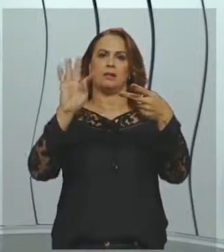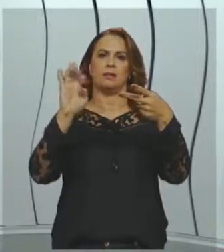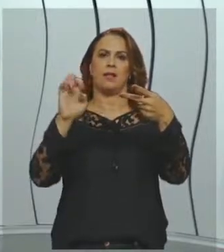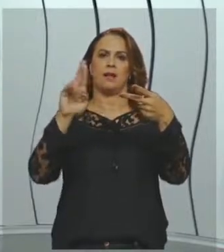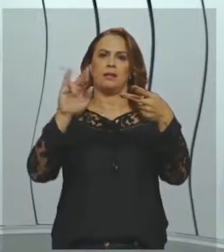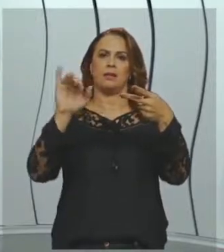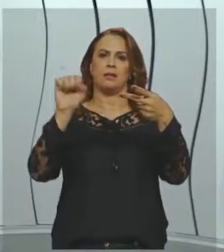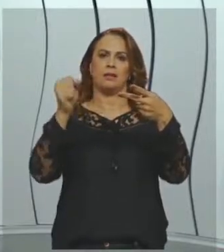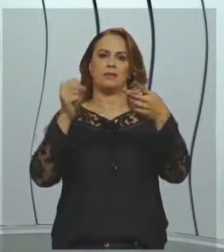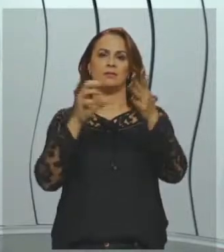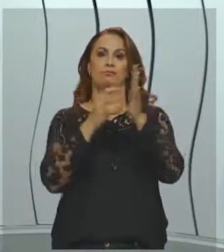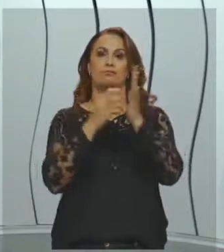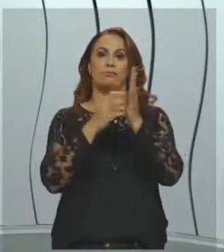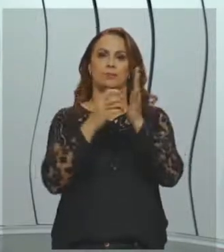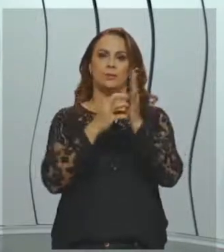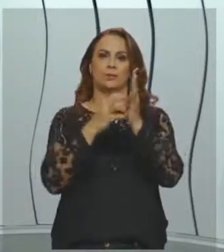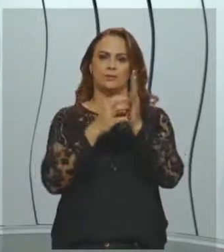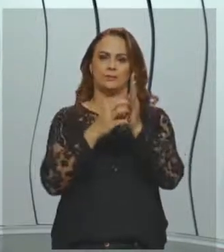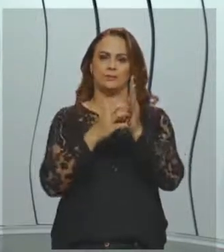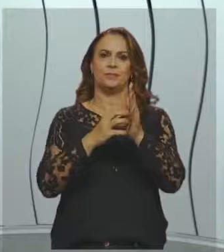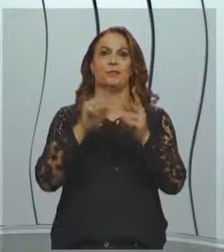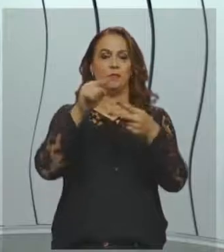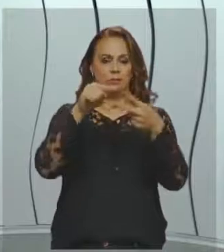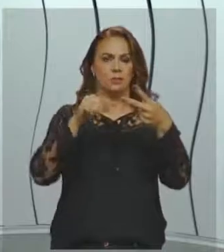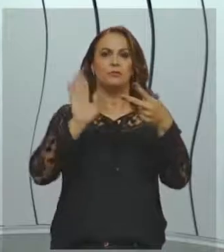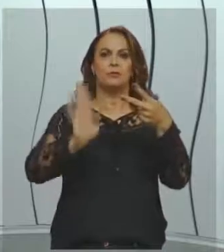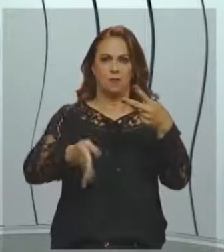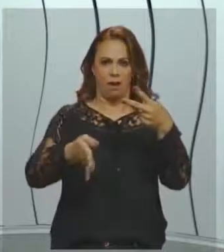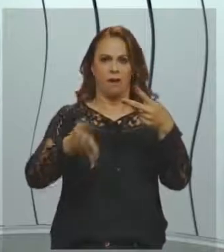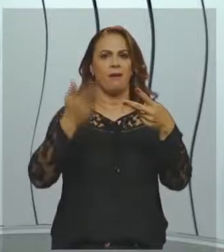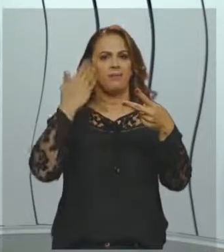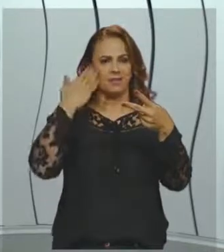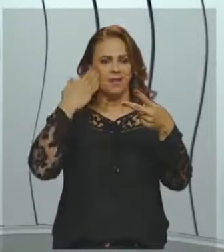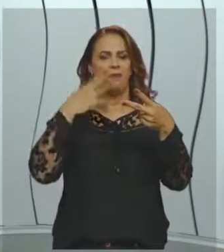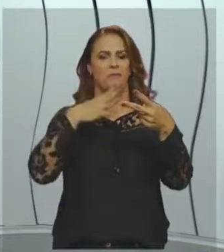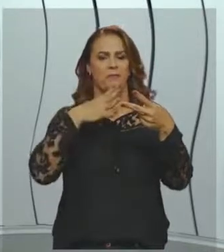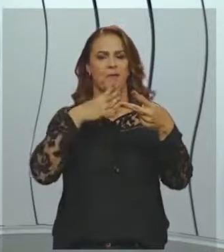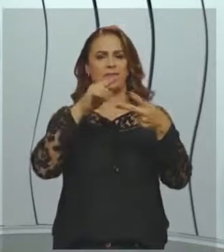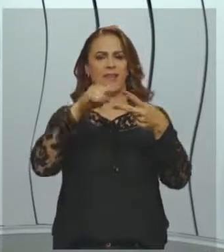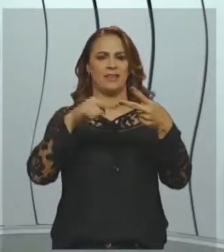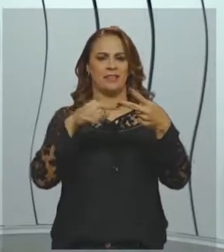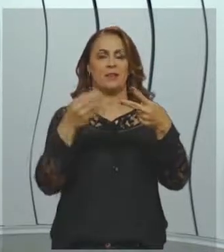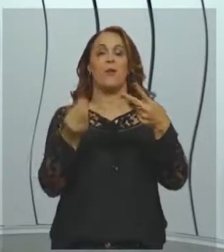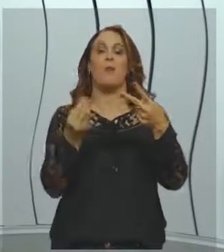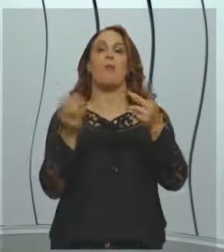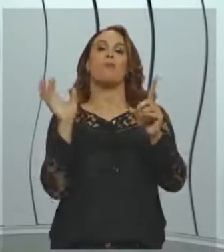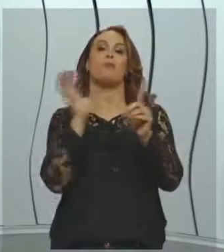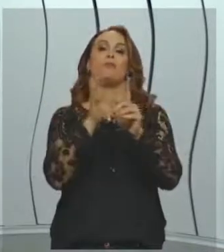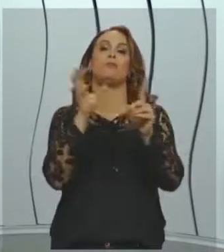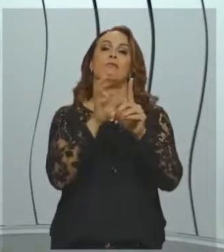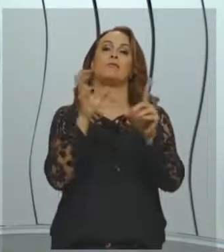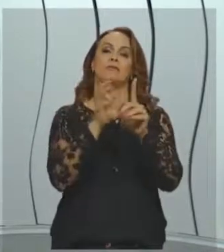eles e vamos ver aí como que eles agem no nosso corpo e quais são as doenças que eles transmitem.